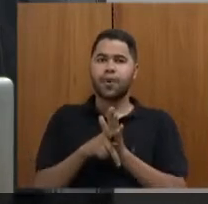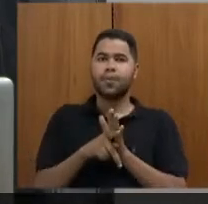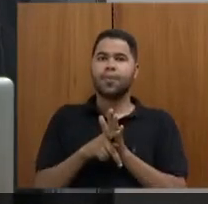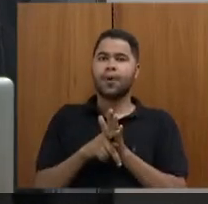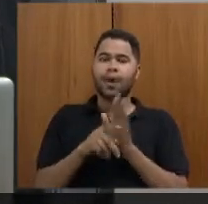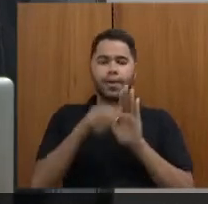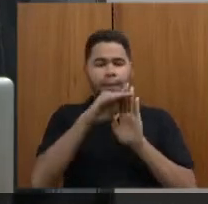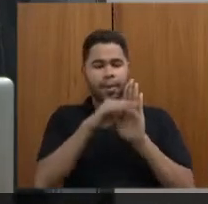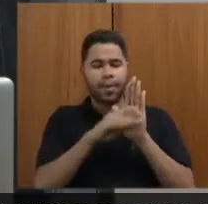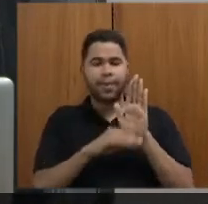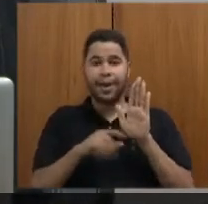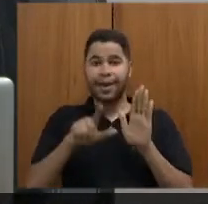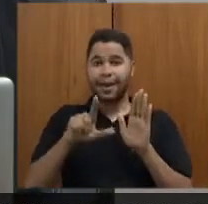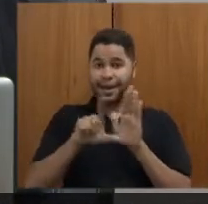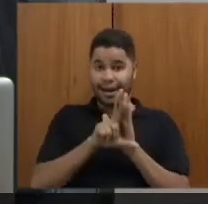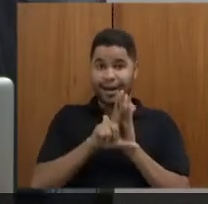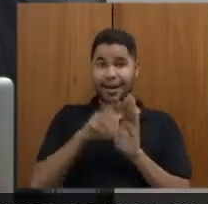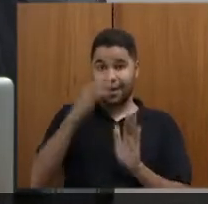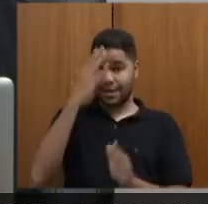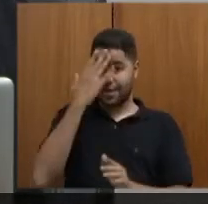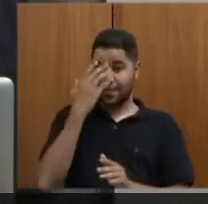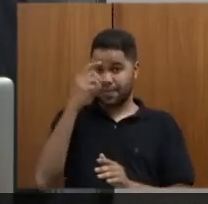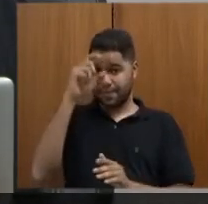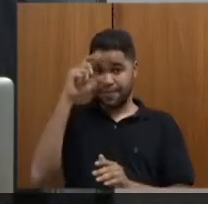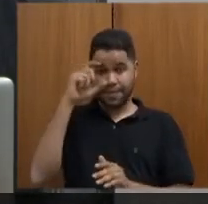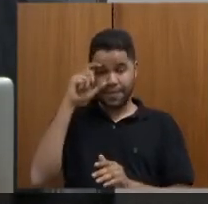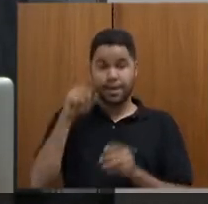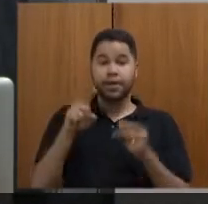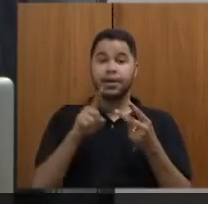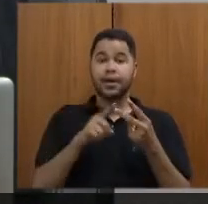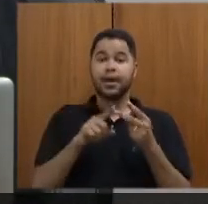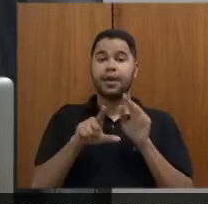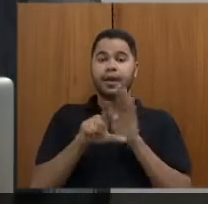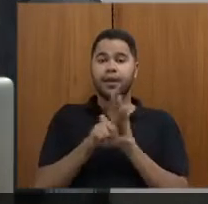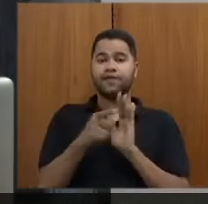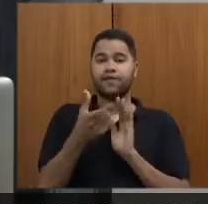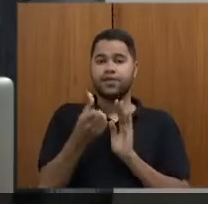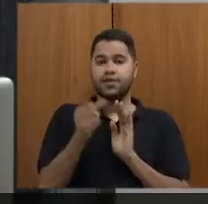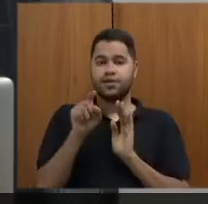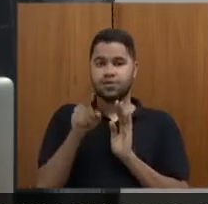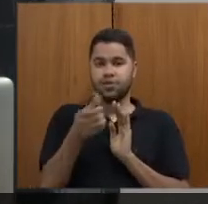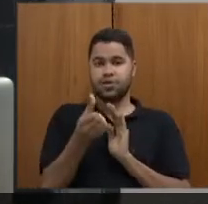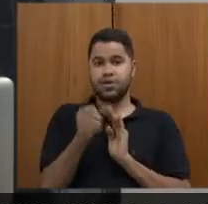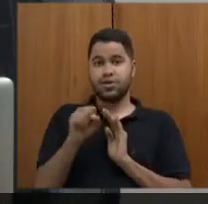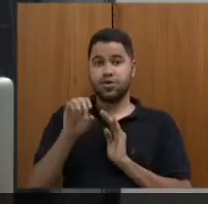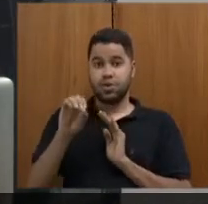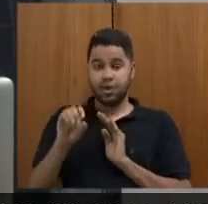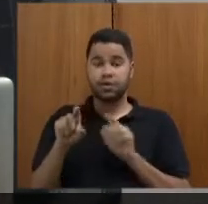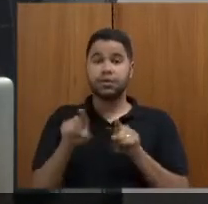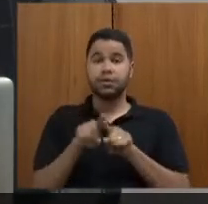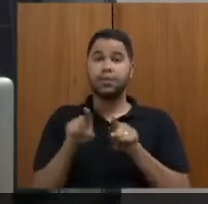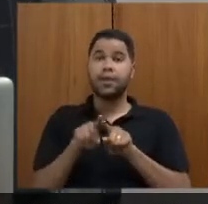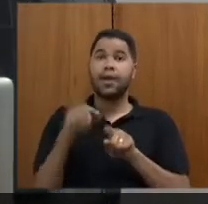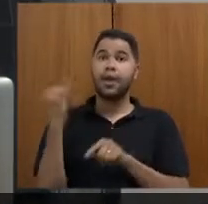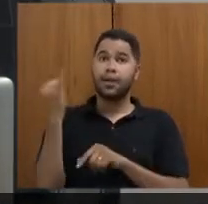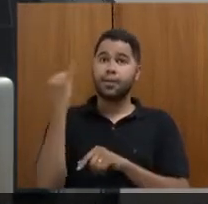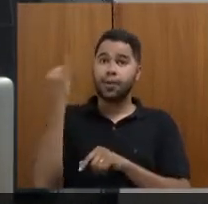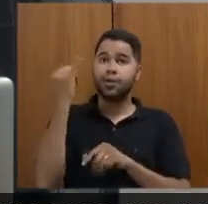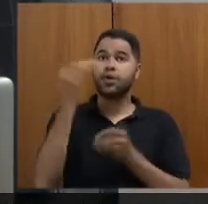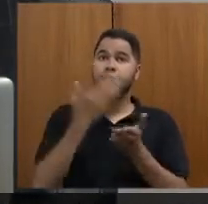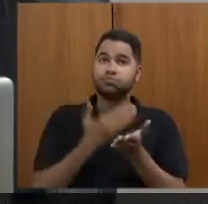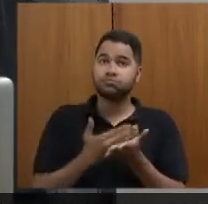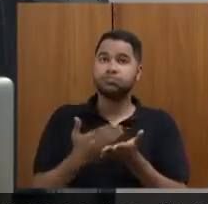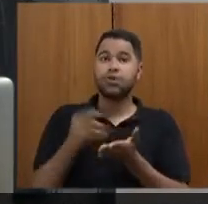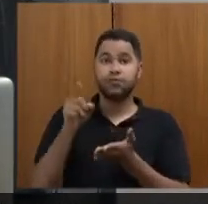Penha, falando também da Lei 23.680, e discutindo com a repórter a importância dessas iniciativas, porque,